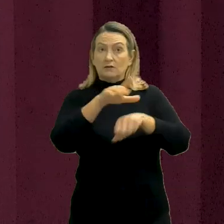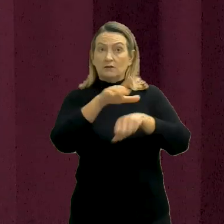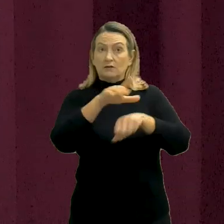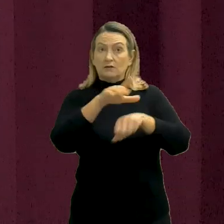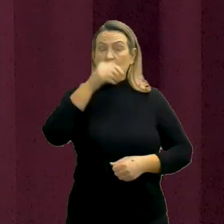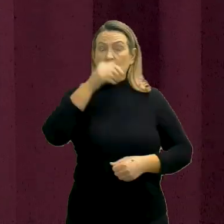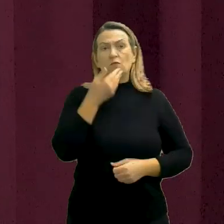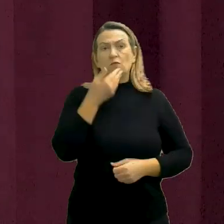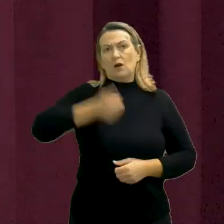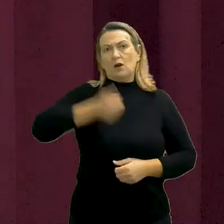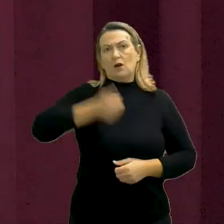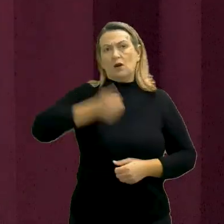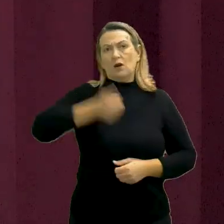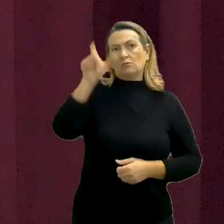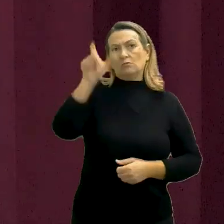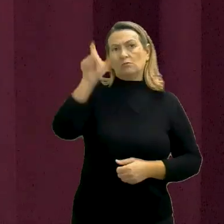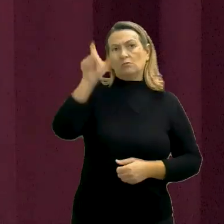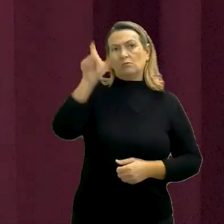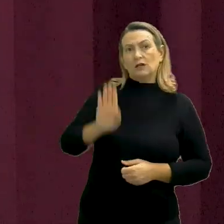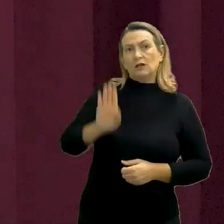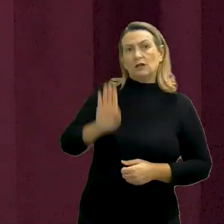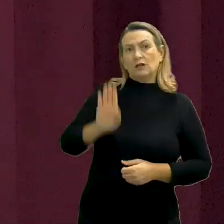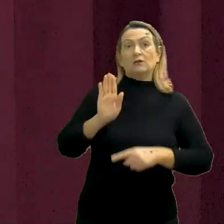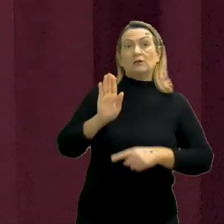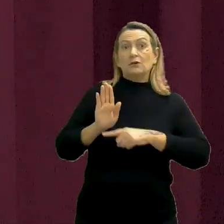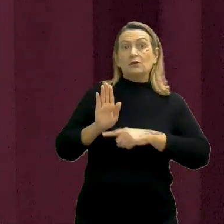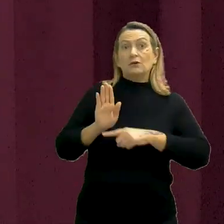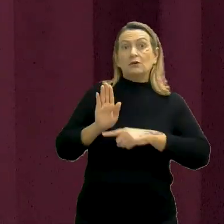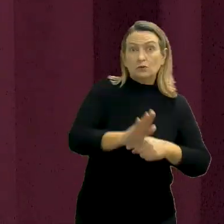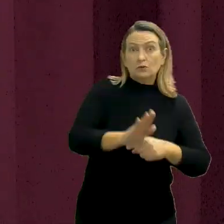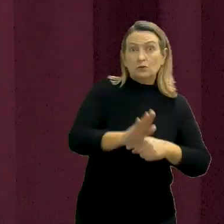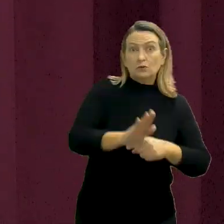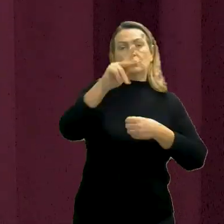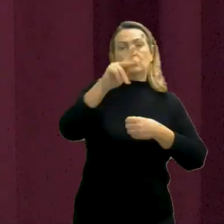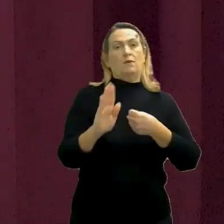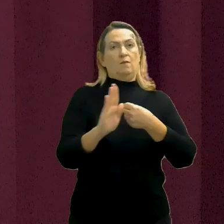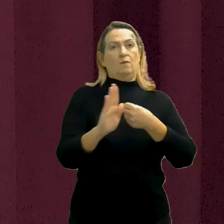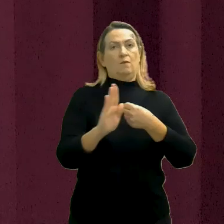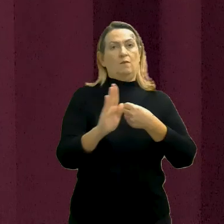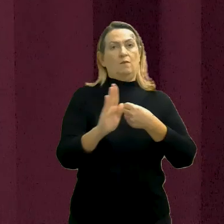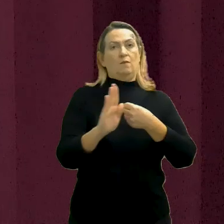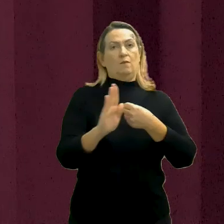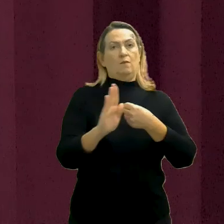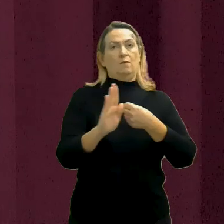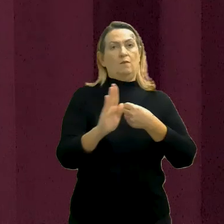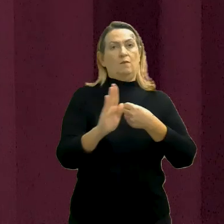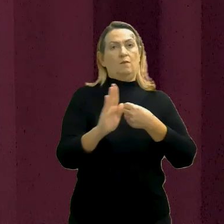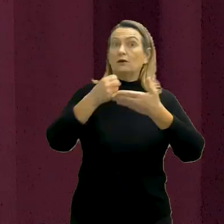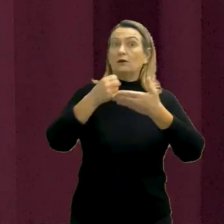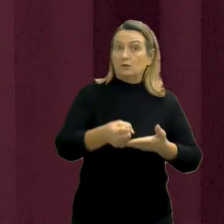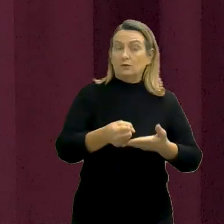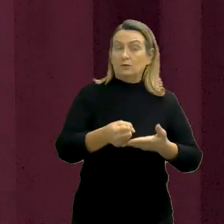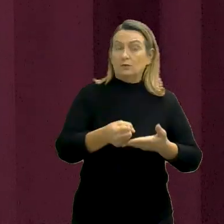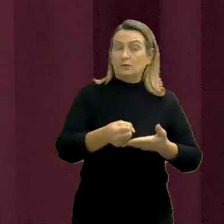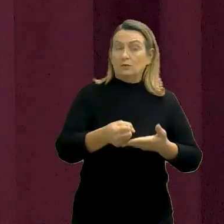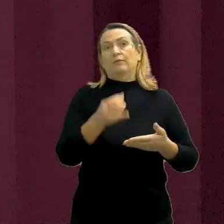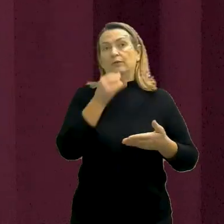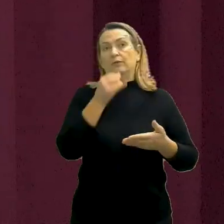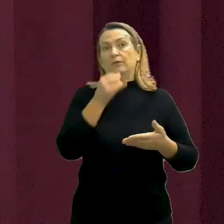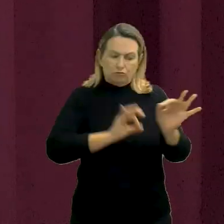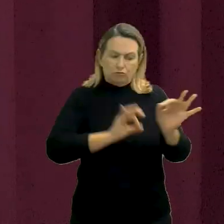candidato que auxilie a sua comunidade que auxilie o o muitas vezes na realização de leis